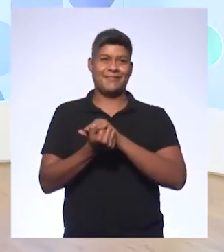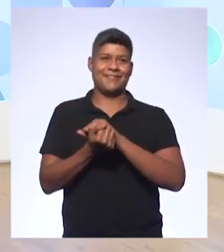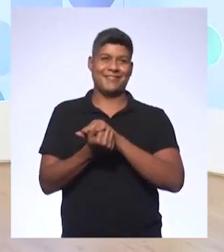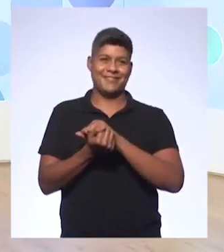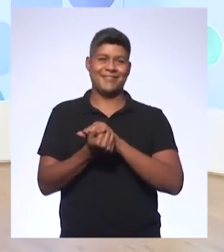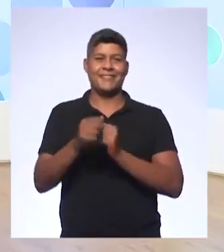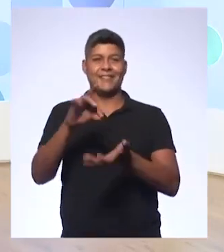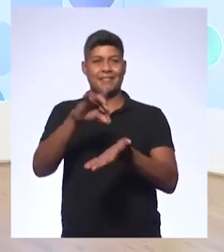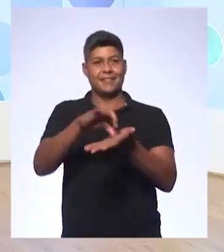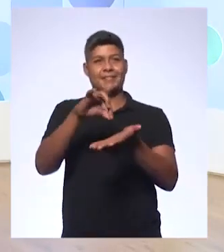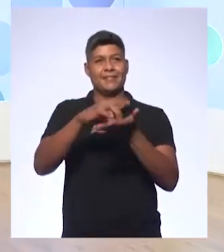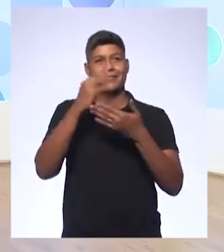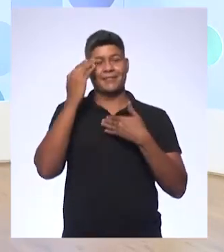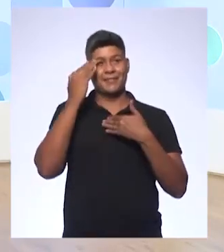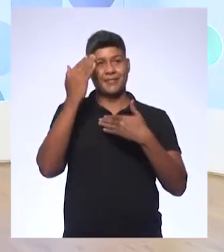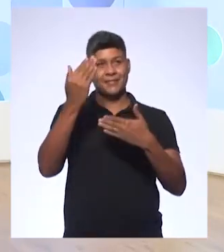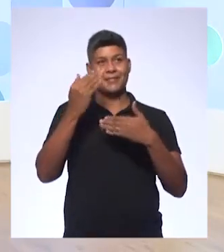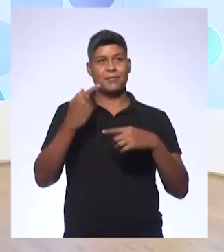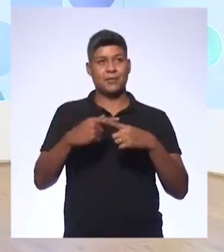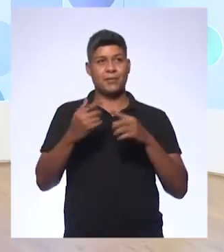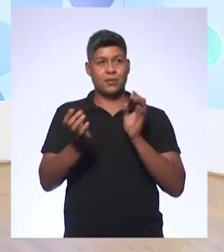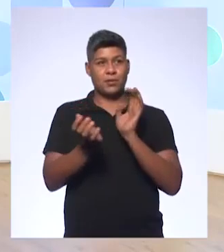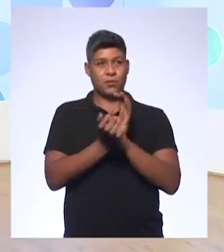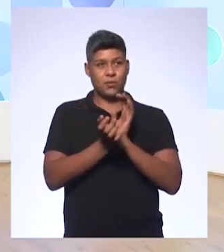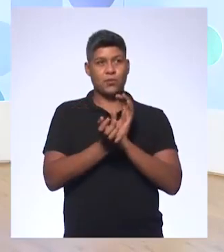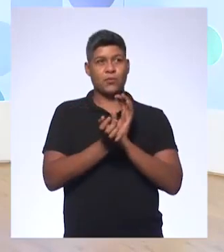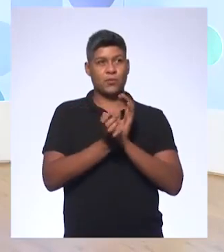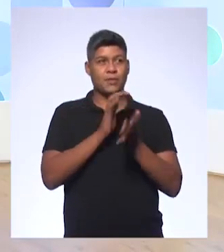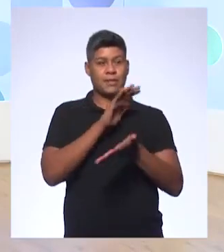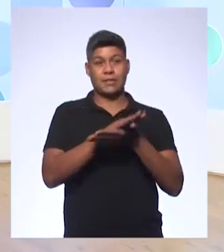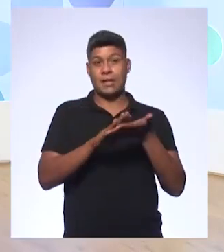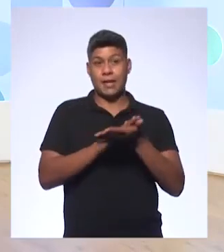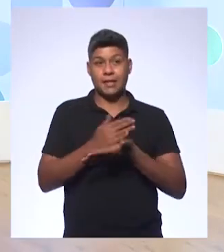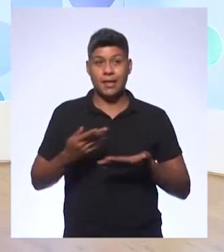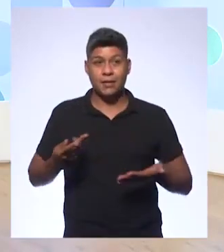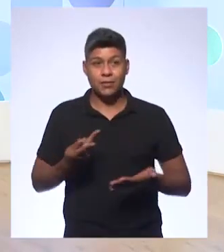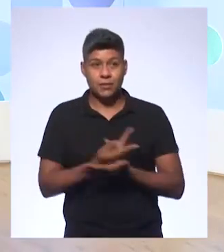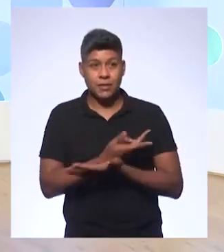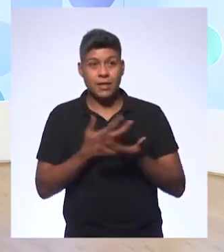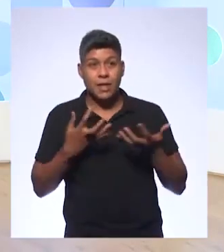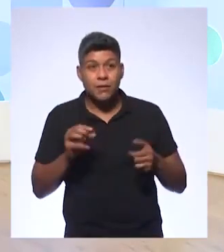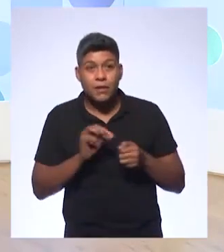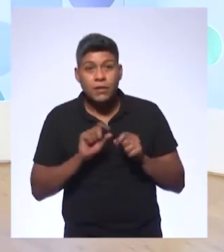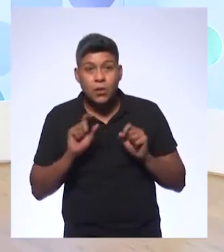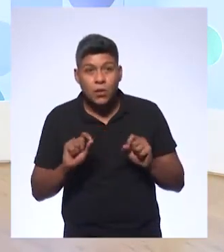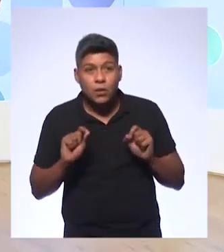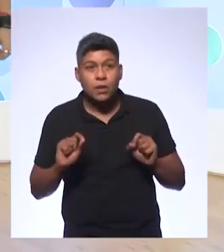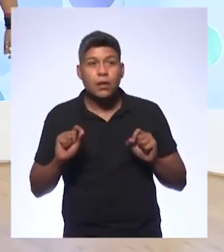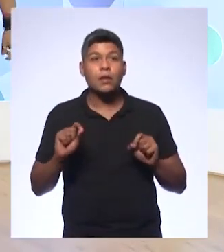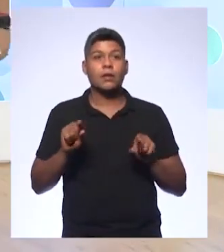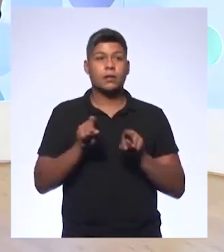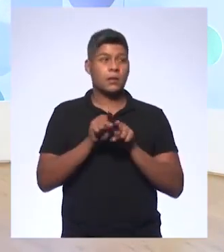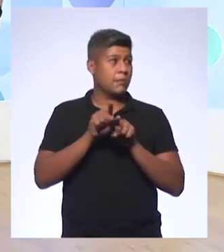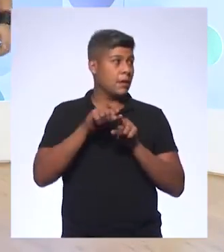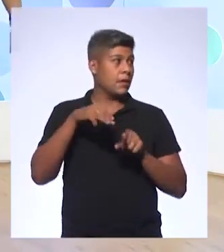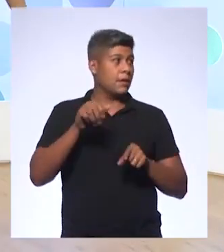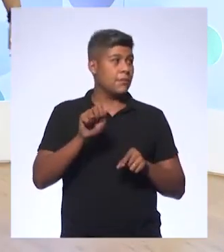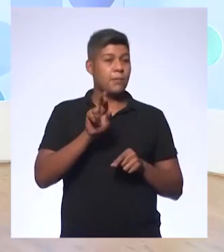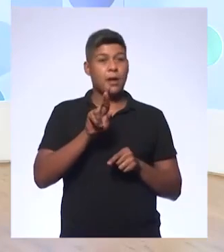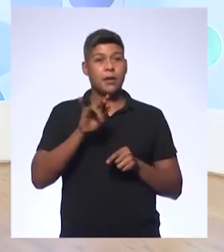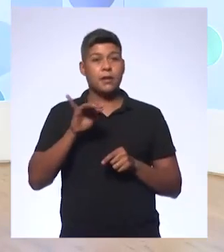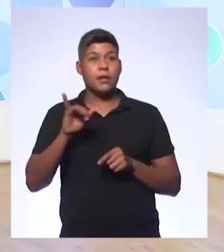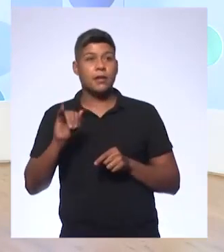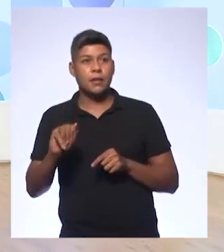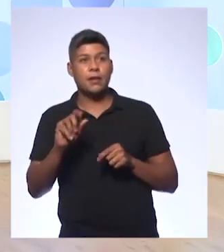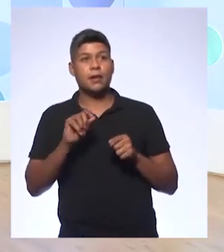gente, na verdade, queria agradecer, porque sem a equipe da Vanzolini nada disso aconteceria. E eu queria fazer uma menção honrosa à Marília, entendeu?